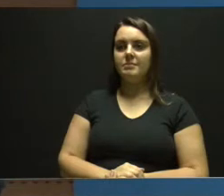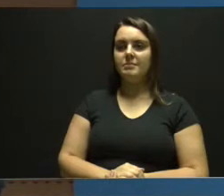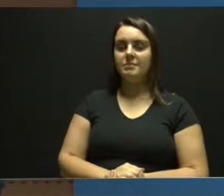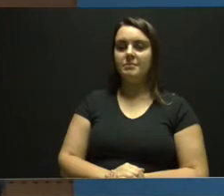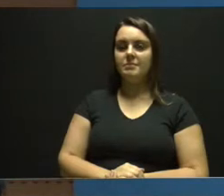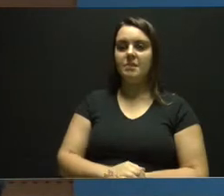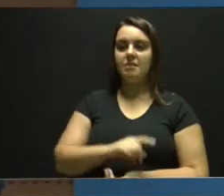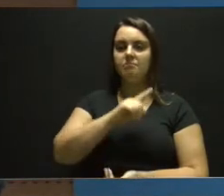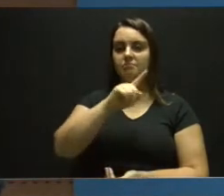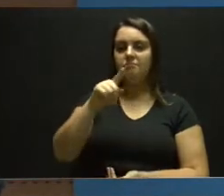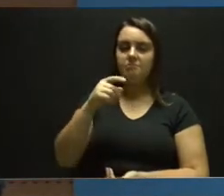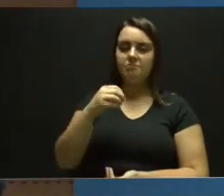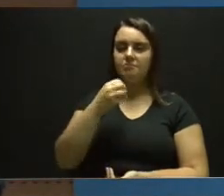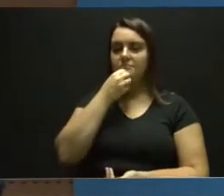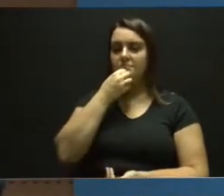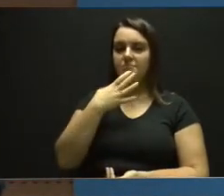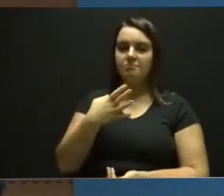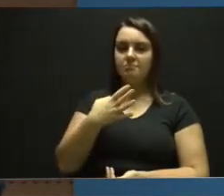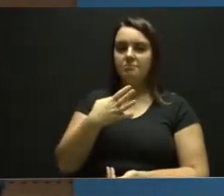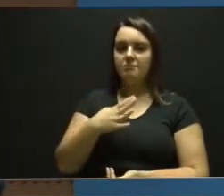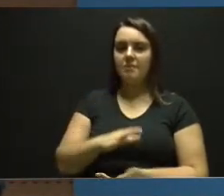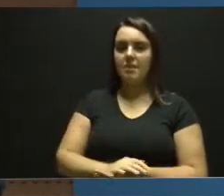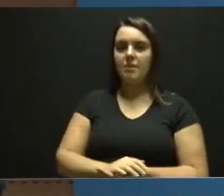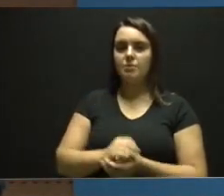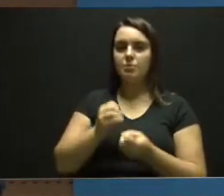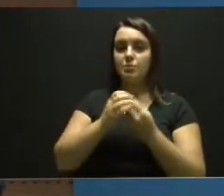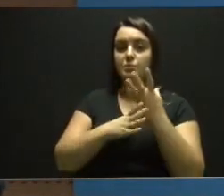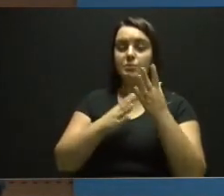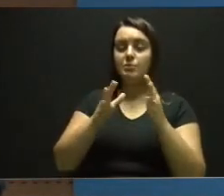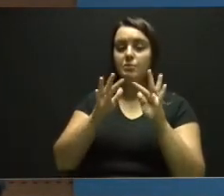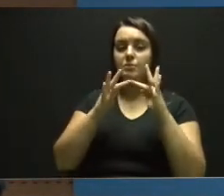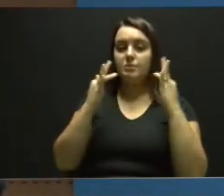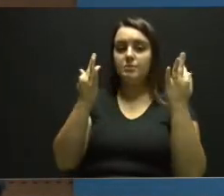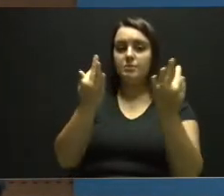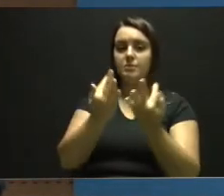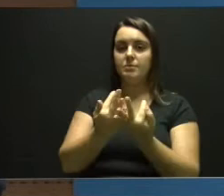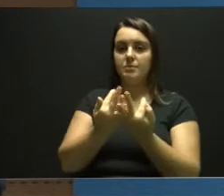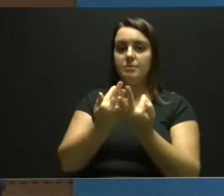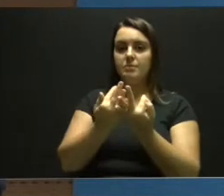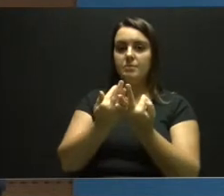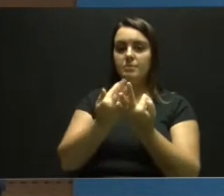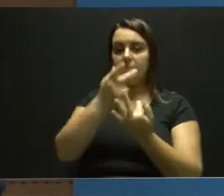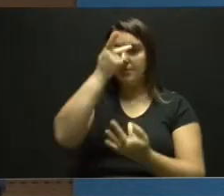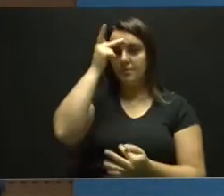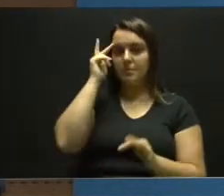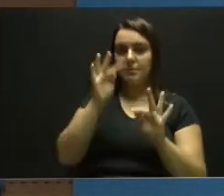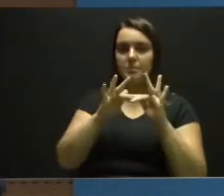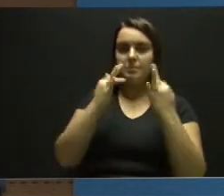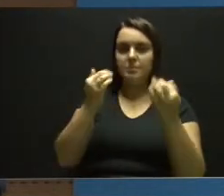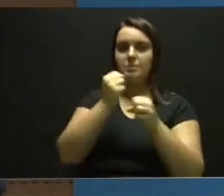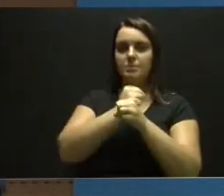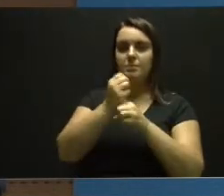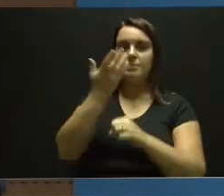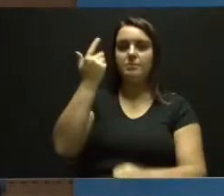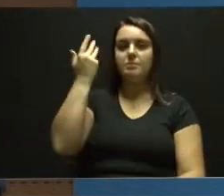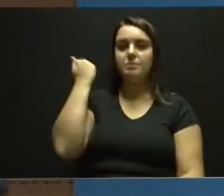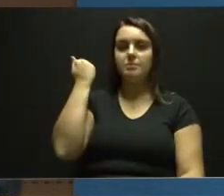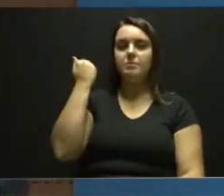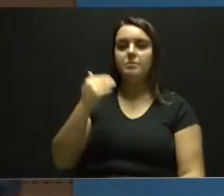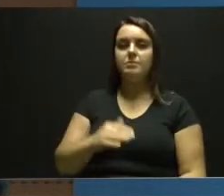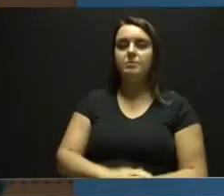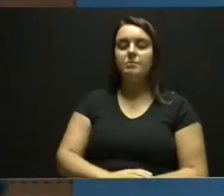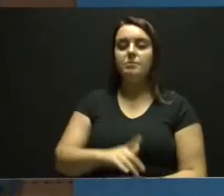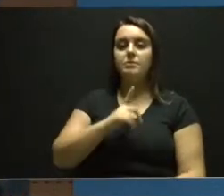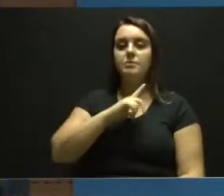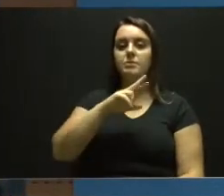tiver uma formação bacana que foi criada uma família de gente humilde de muitos anos eu minha